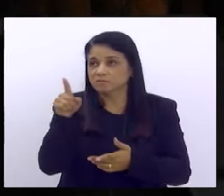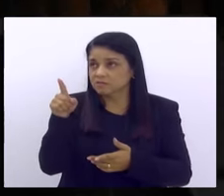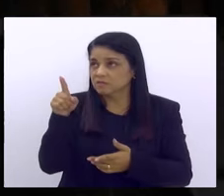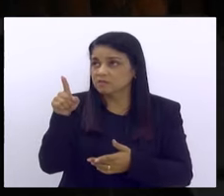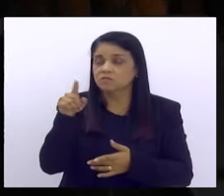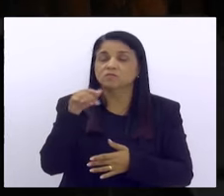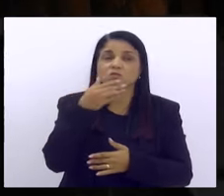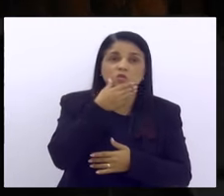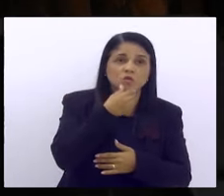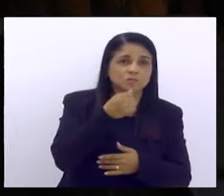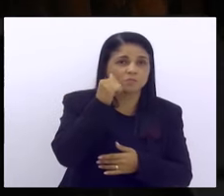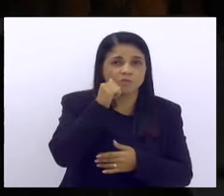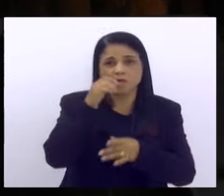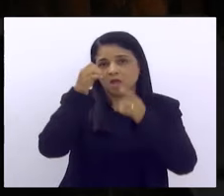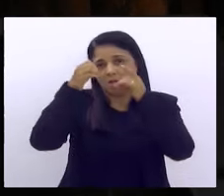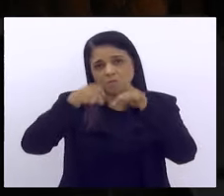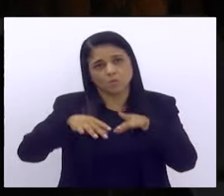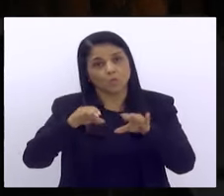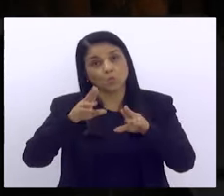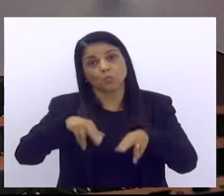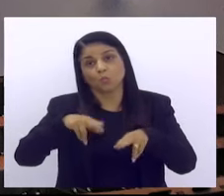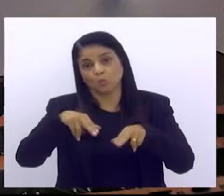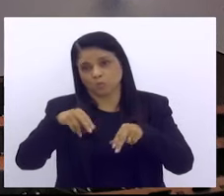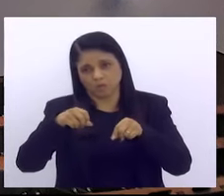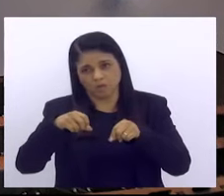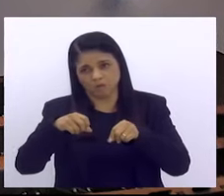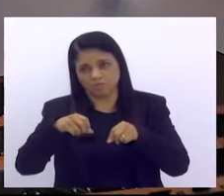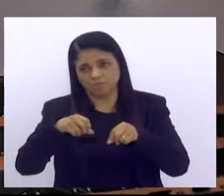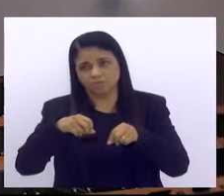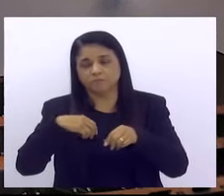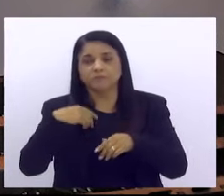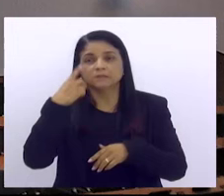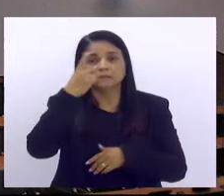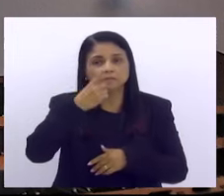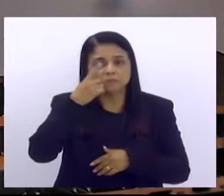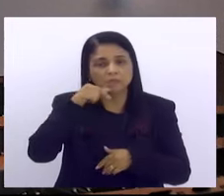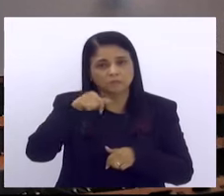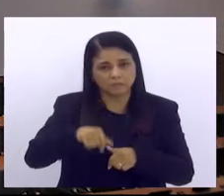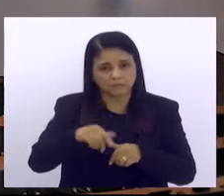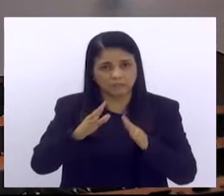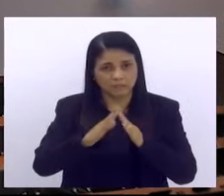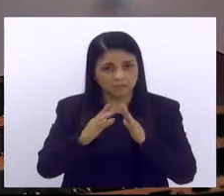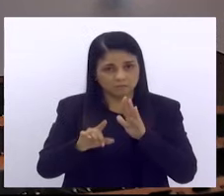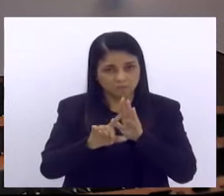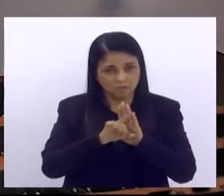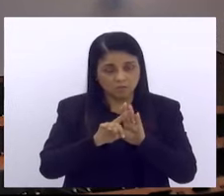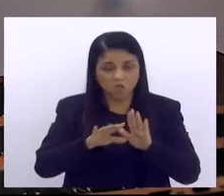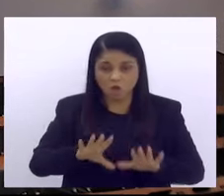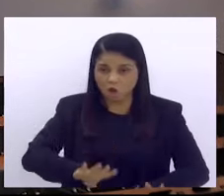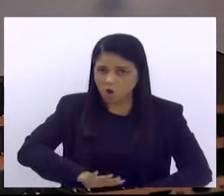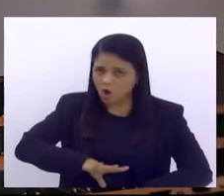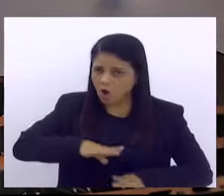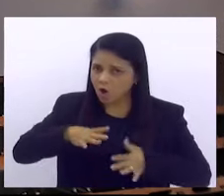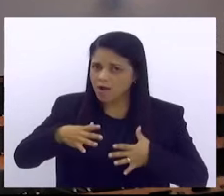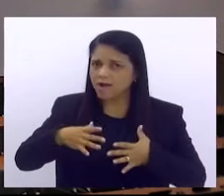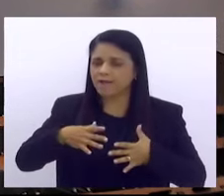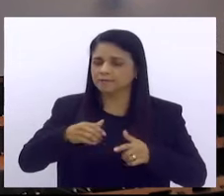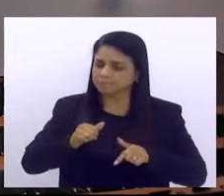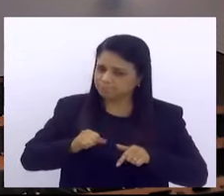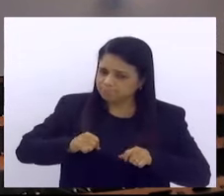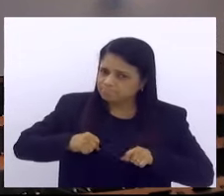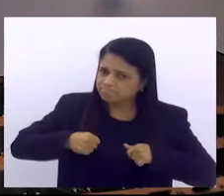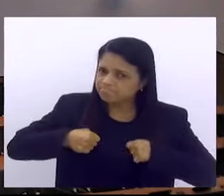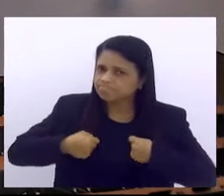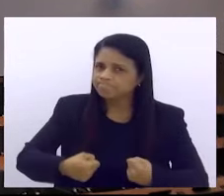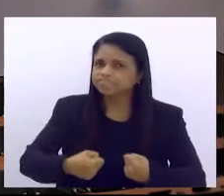não foram abandonados de forma alguma. Tem deputados nessa casa que estão tendo a coragem de botar o dedo na ferida,